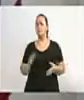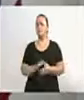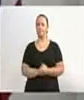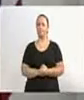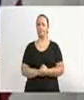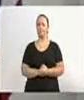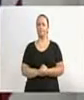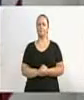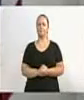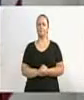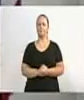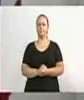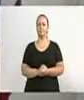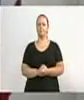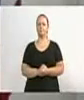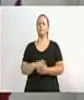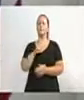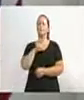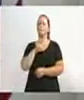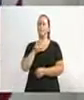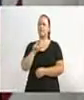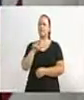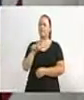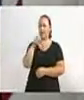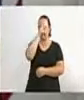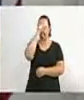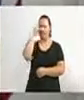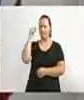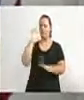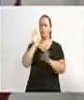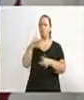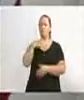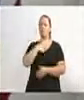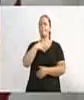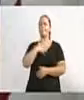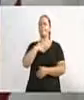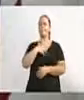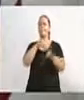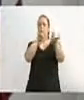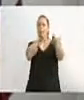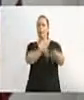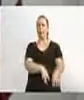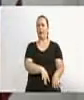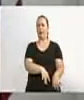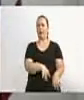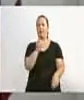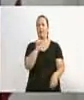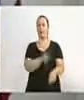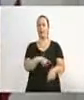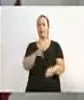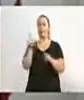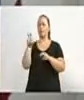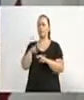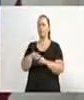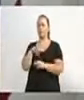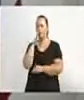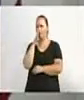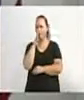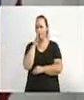prefeitos do estado da Bahia renunciaram ao mandato. A hora que sentaram na cadeira, viram o